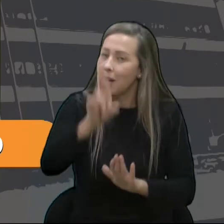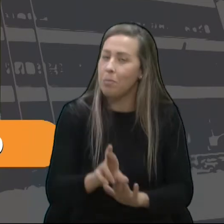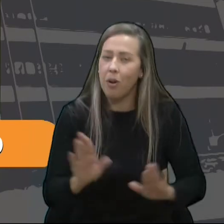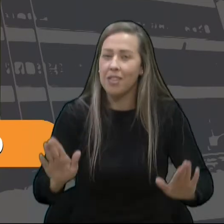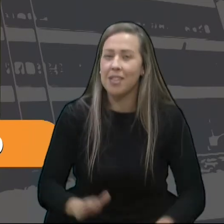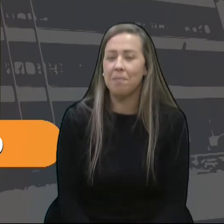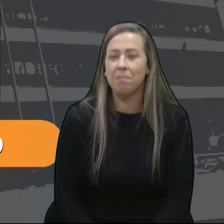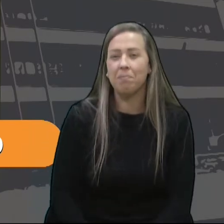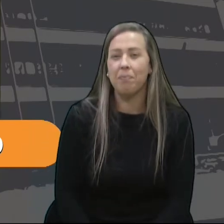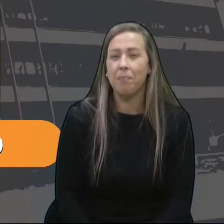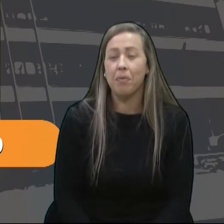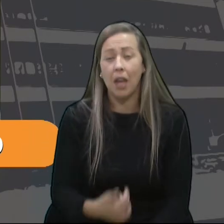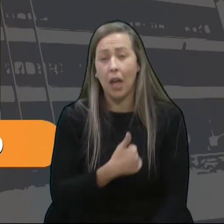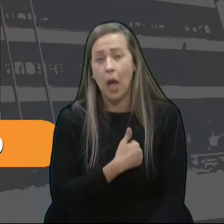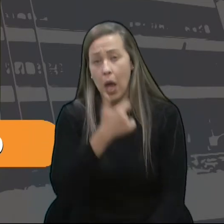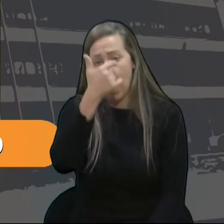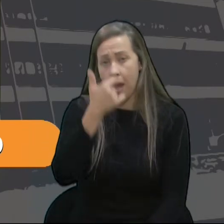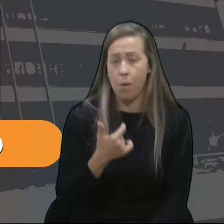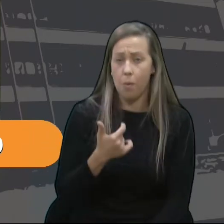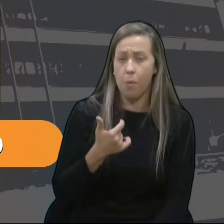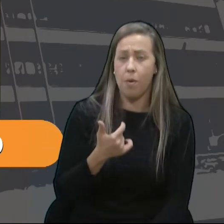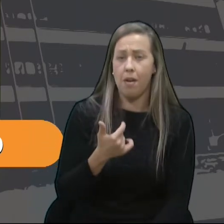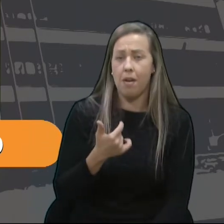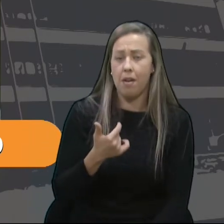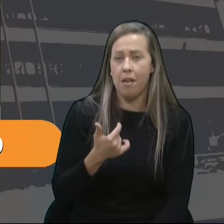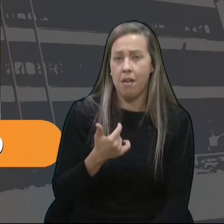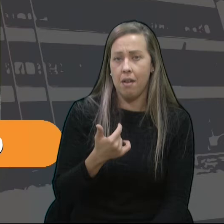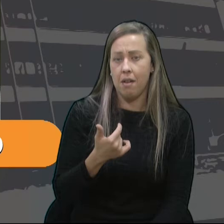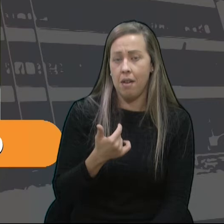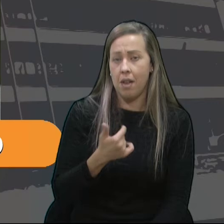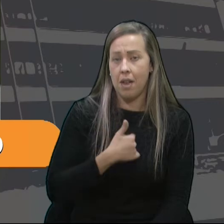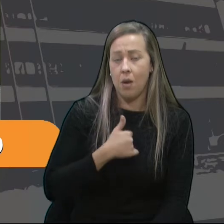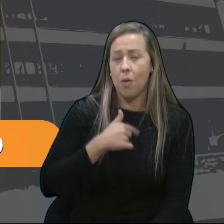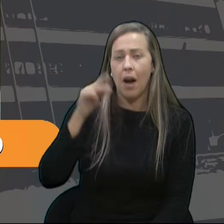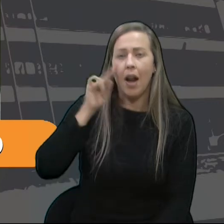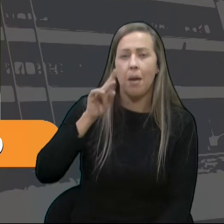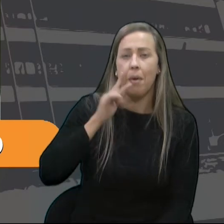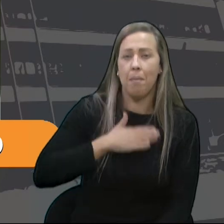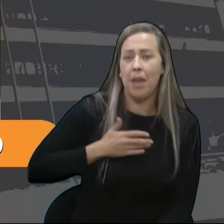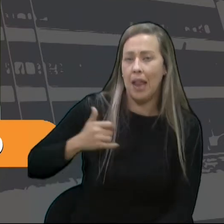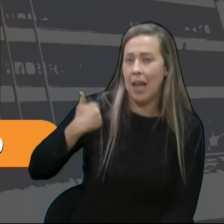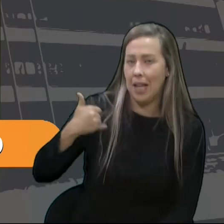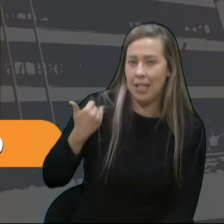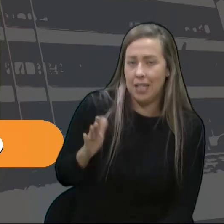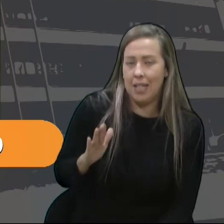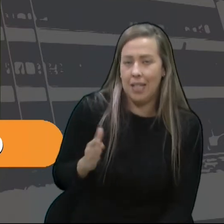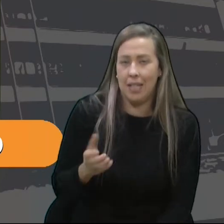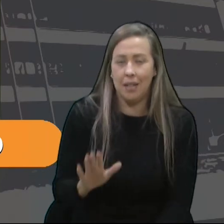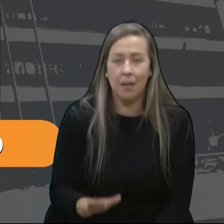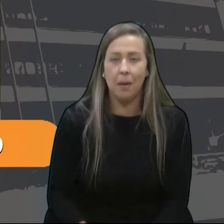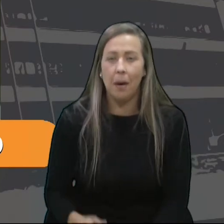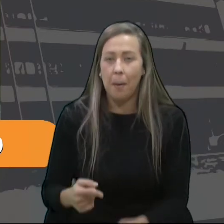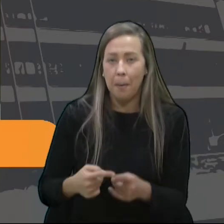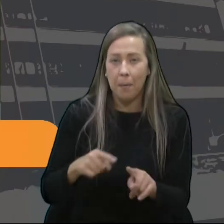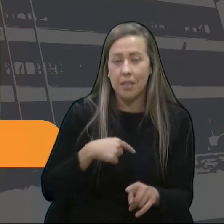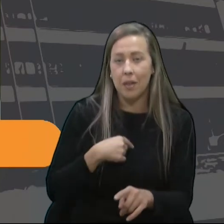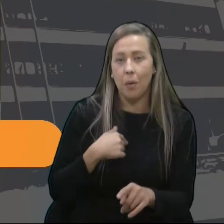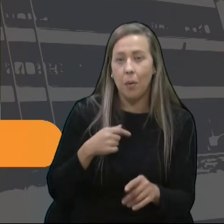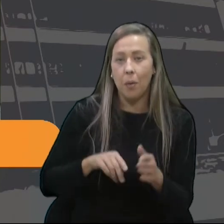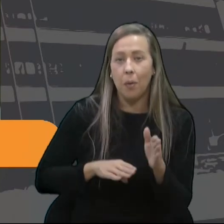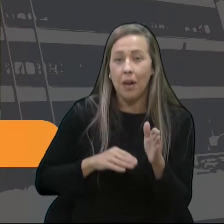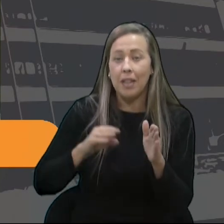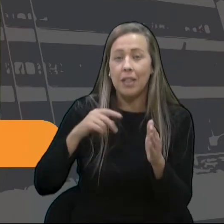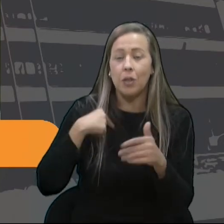resposta, né? Como eu digo, eu não quero aqui ficar relembrando minha idade, mas eu estou aí cobrindo